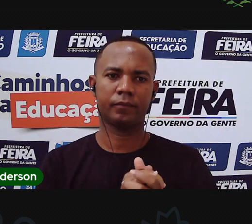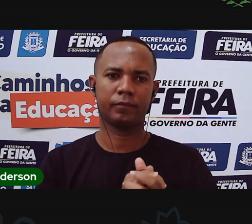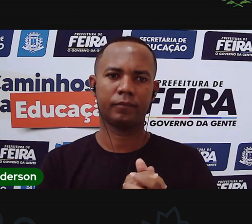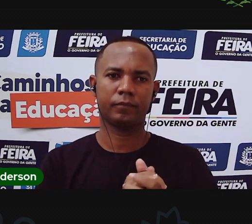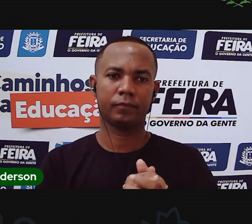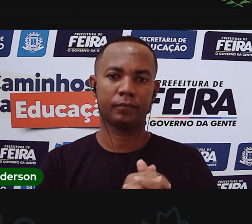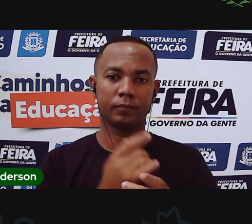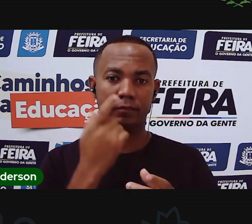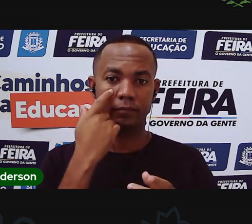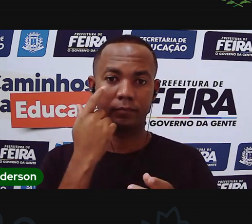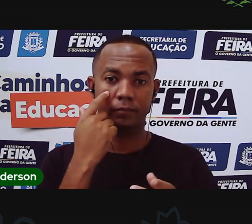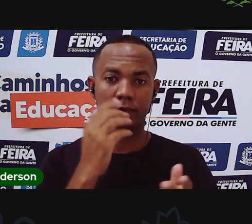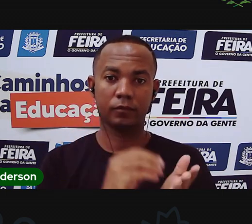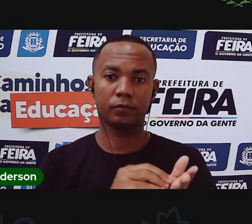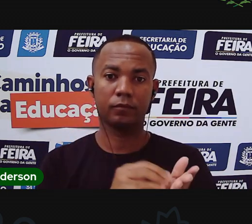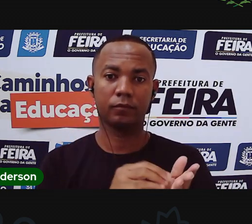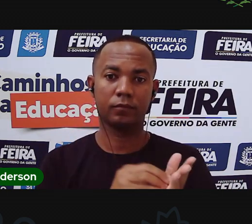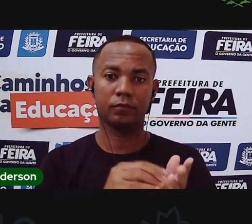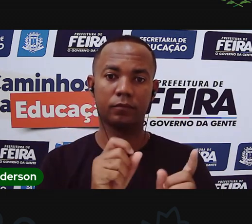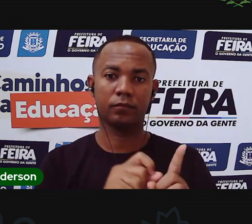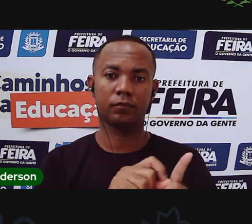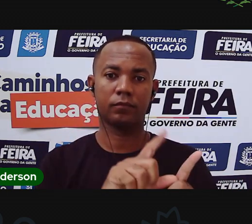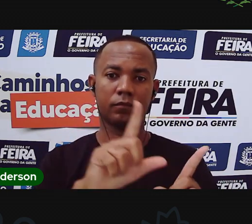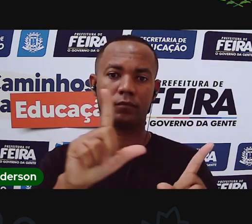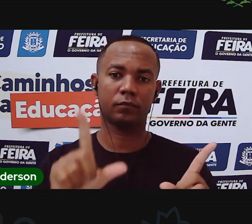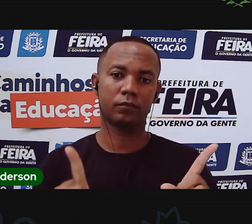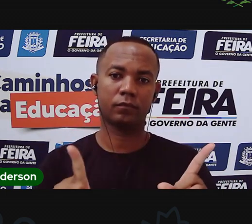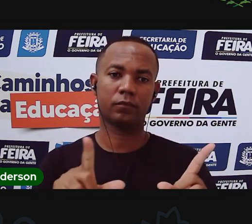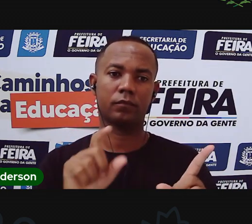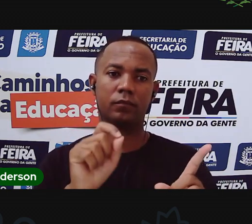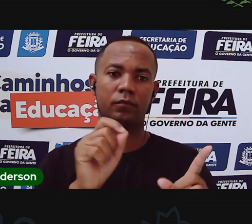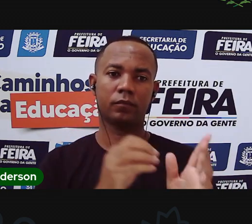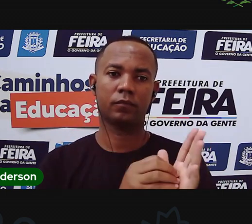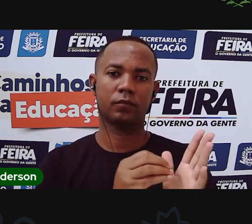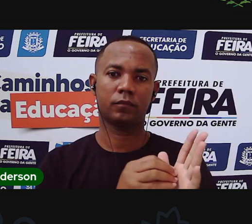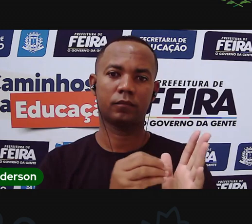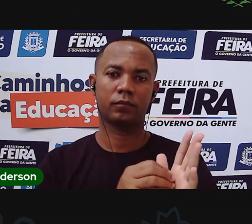A tela do slide do protagonismo estudantil do Padlet.